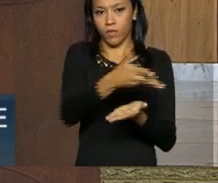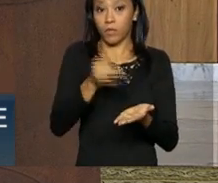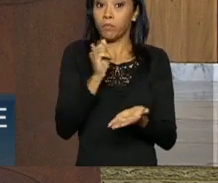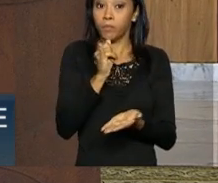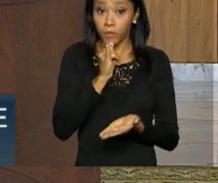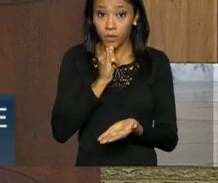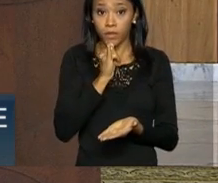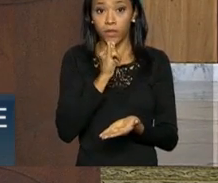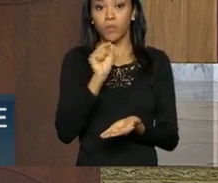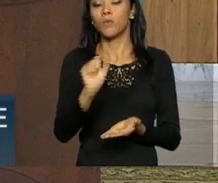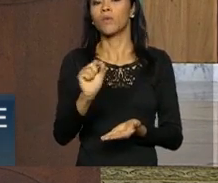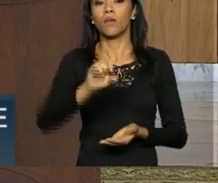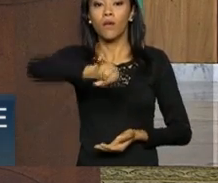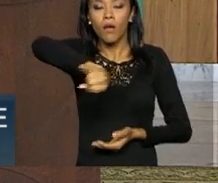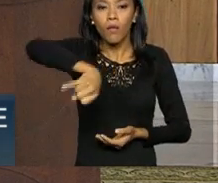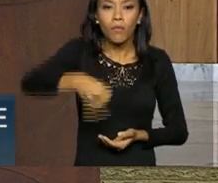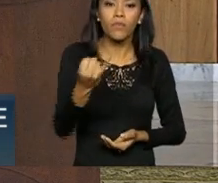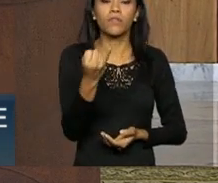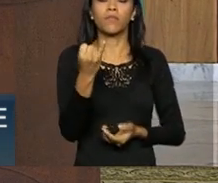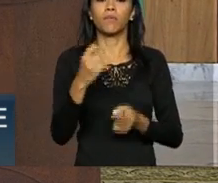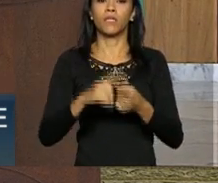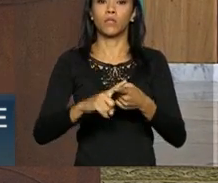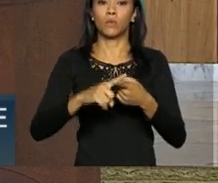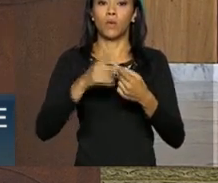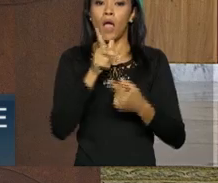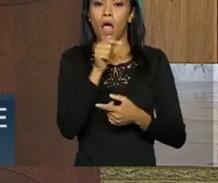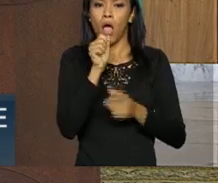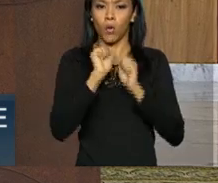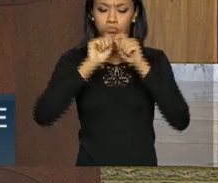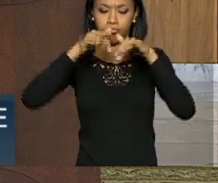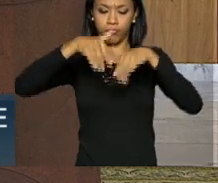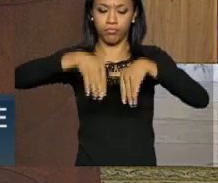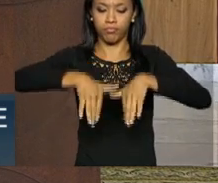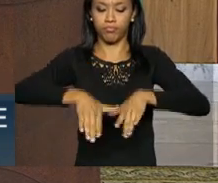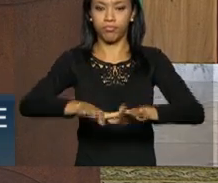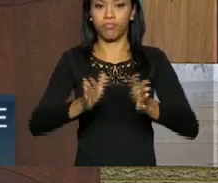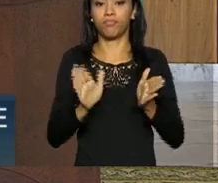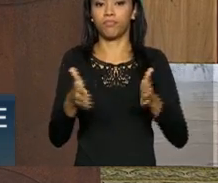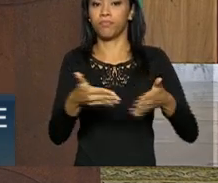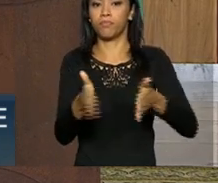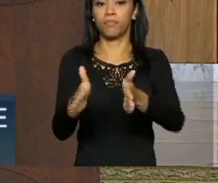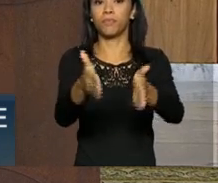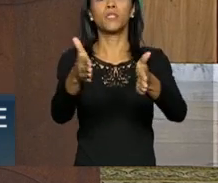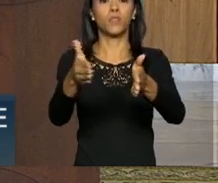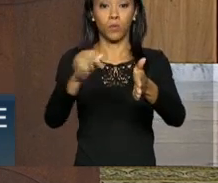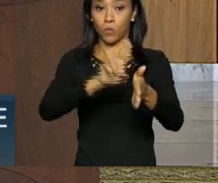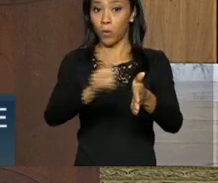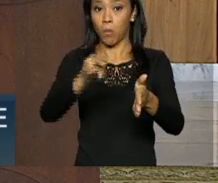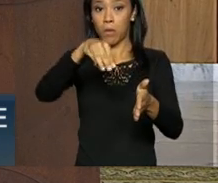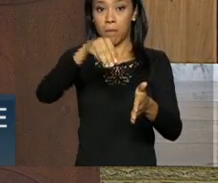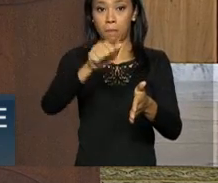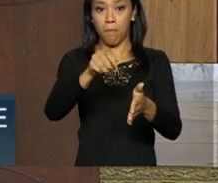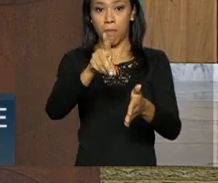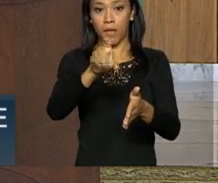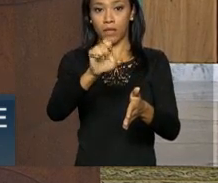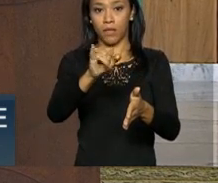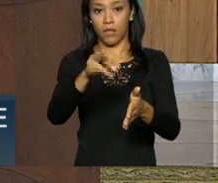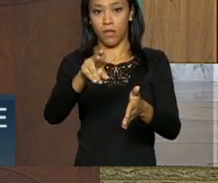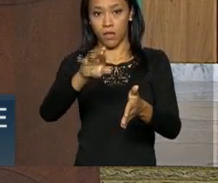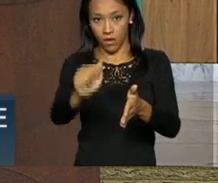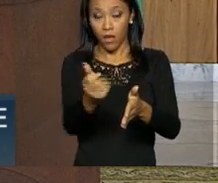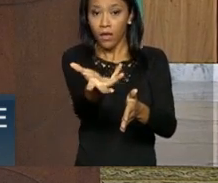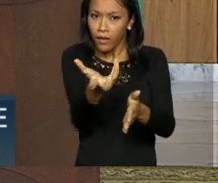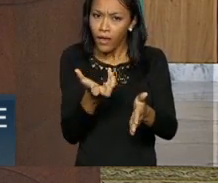exemplo, o aproveitamento hidrelétrico conjunto do Rio Madeira. Temos todo o interesse em avançar